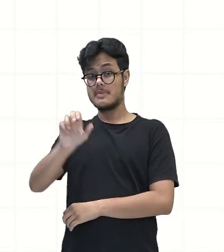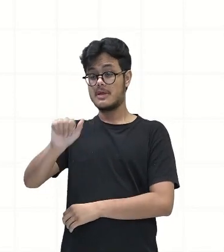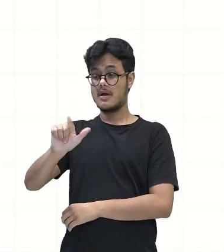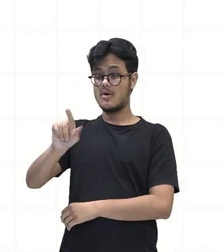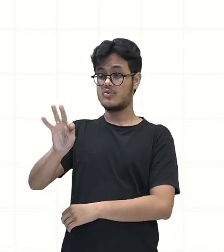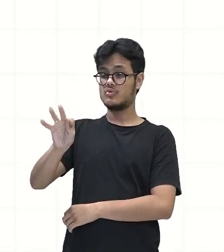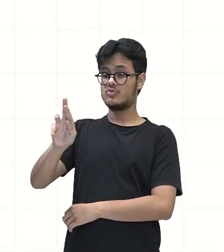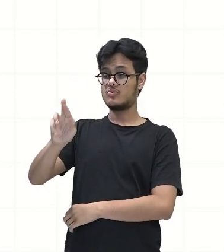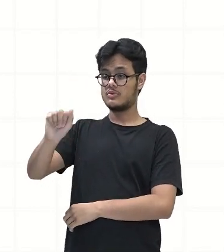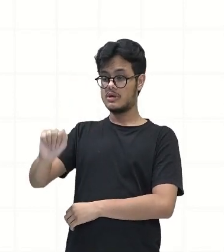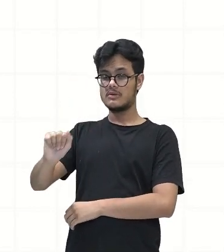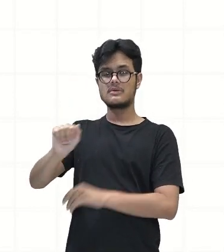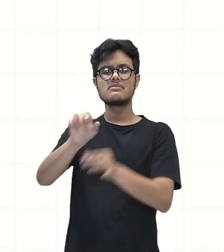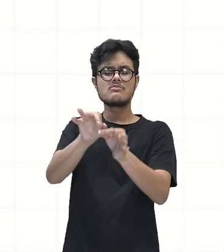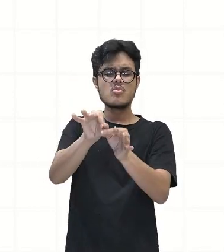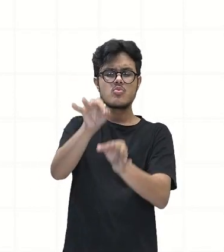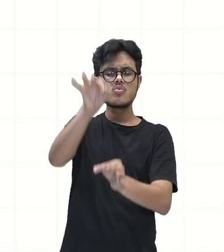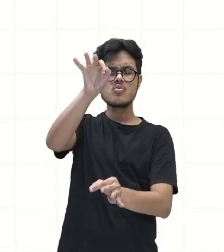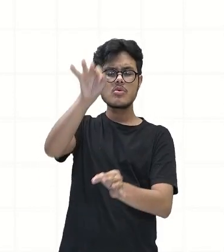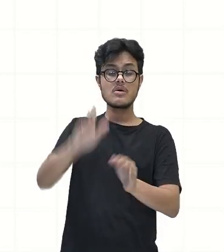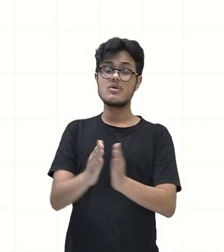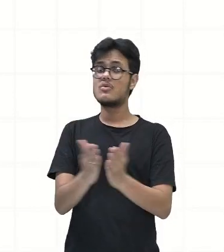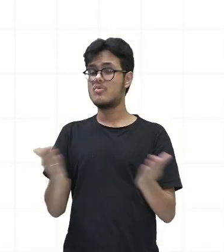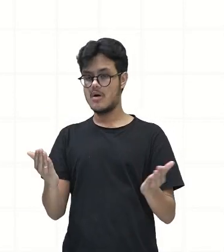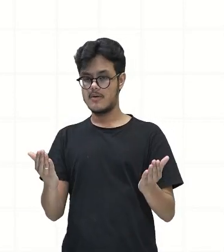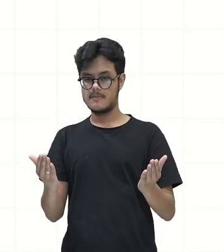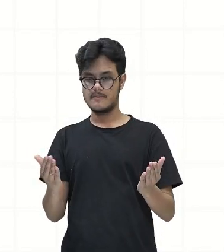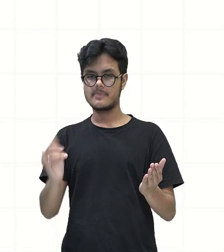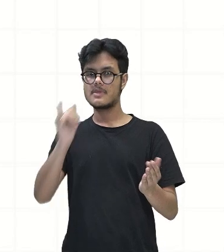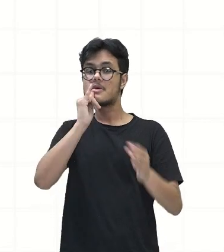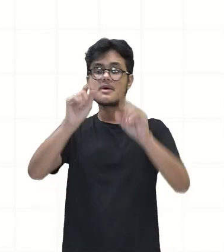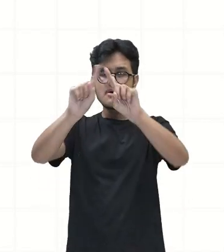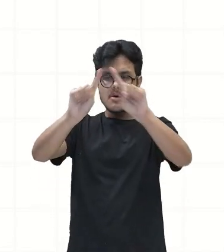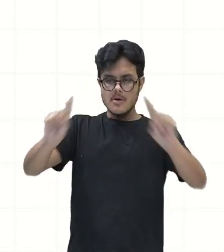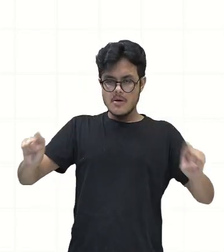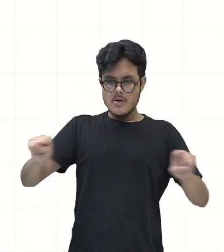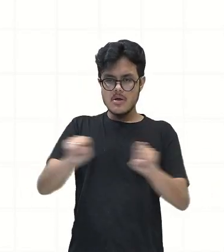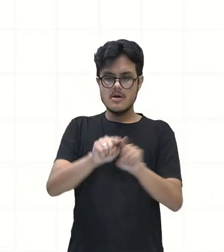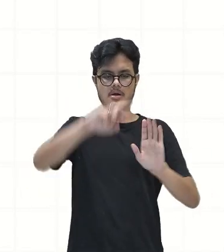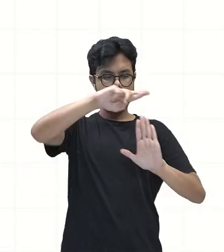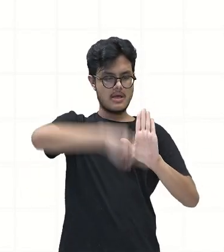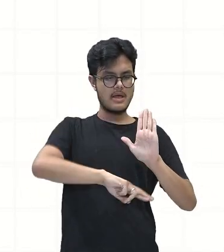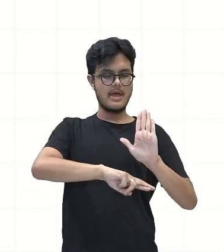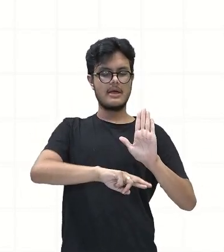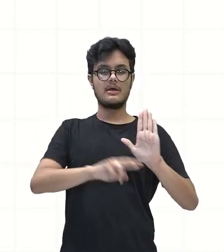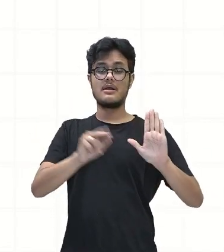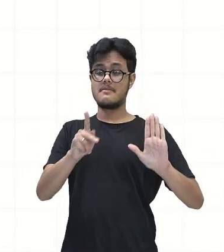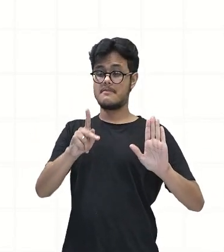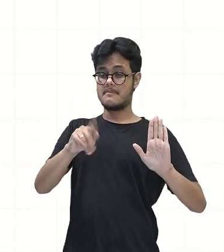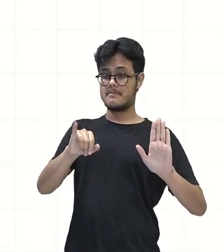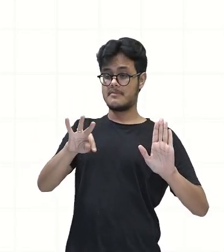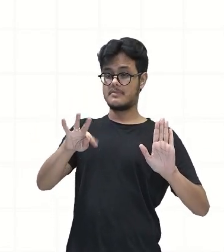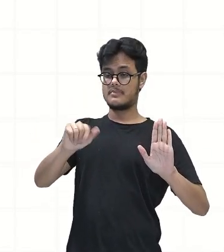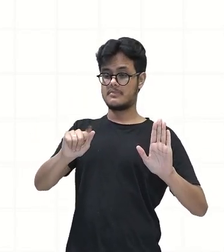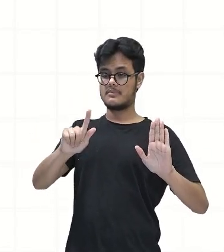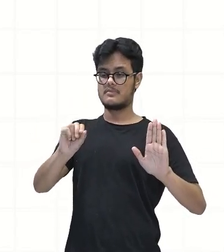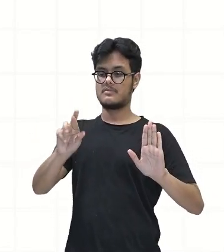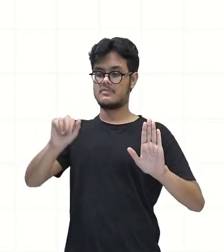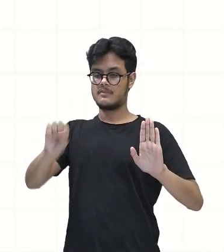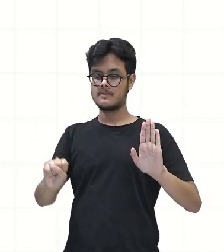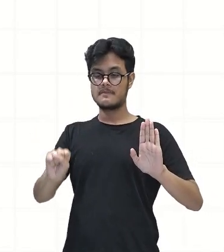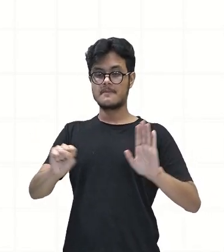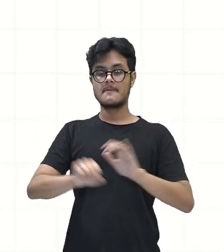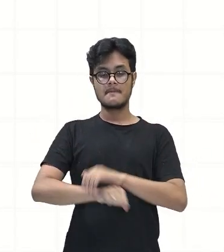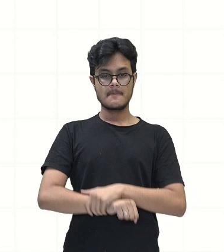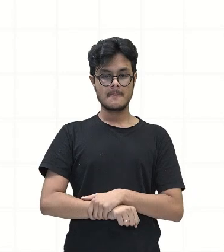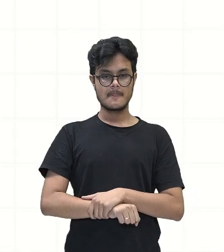altura, né? Qual vai ser a relação do Pitágoras com o triângulo equilátero? Vai ser essa altura aqui.